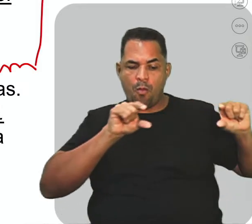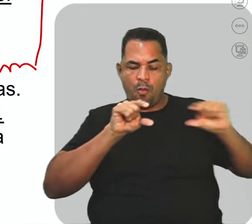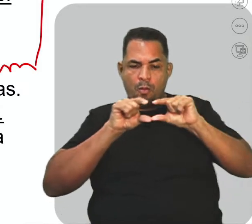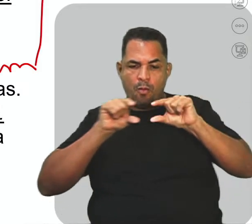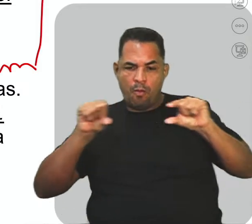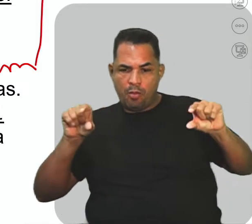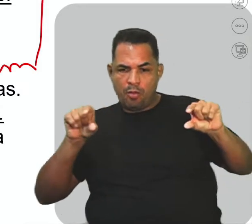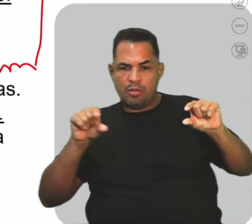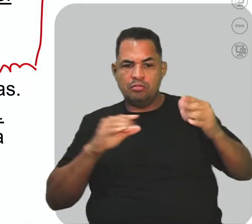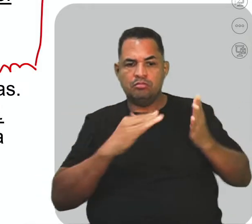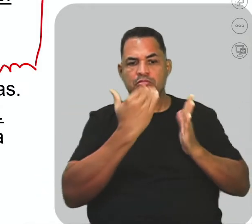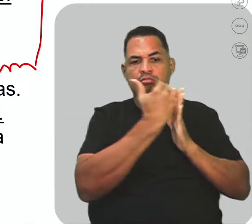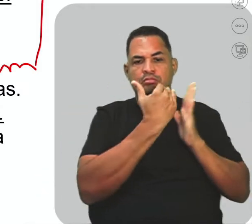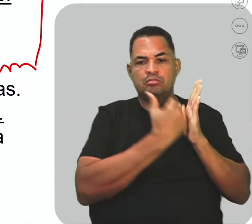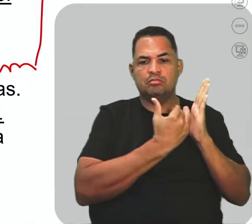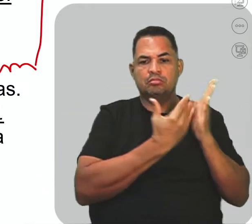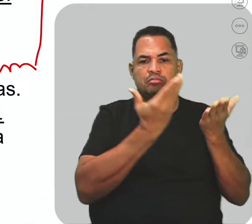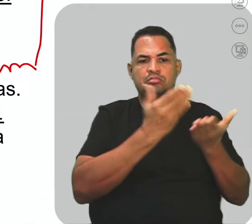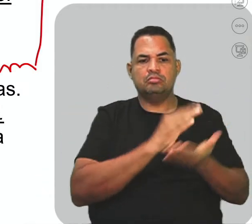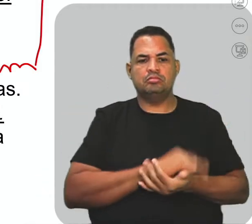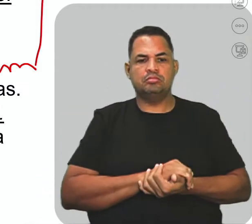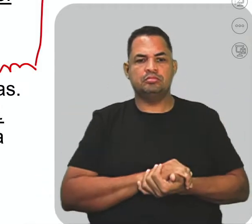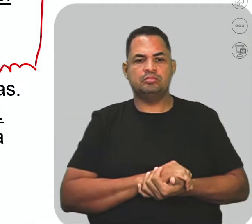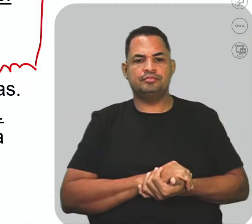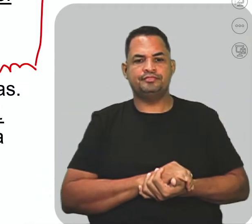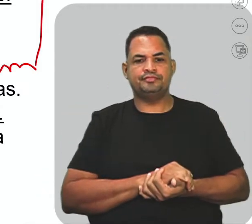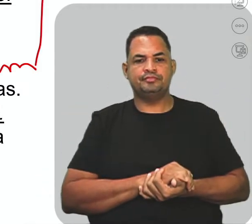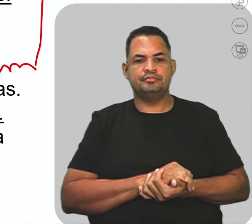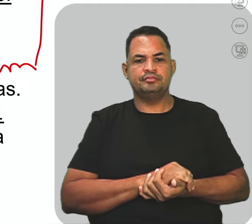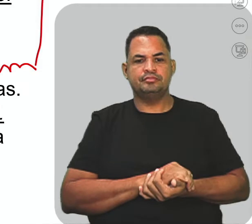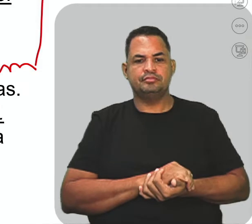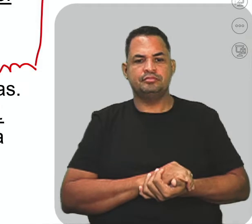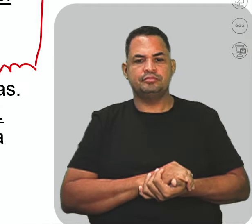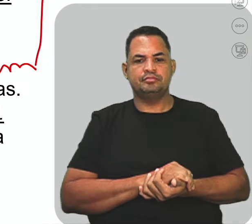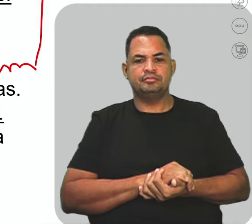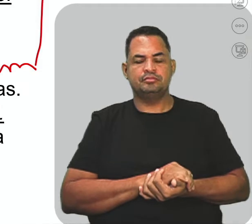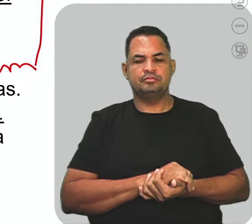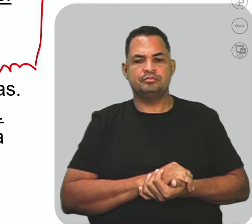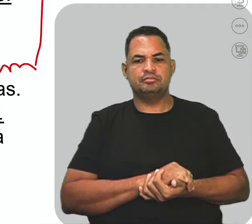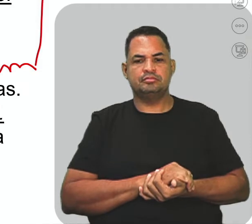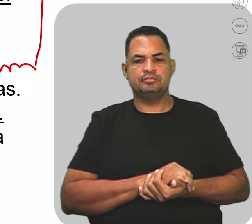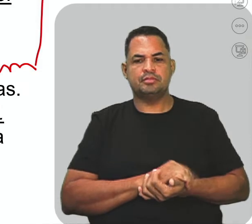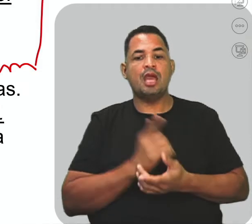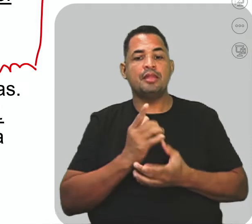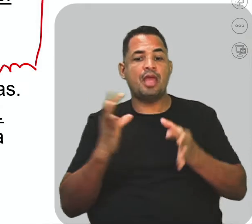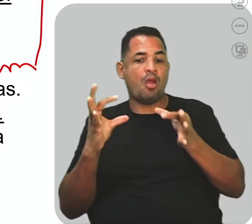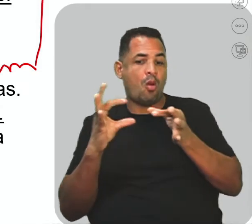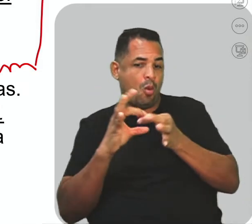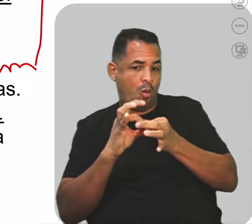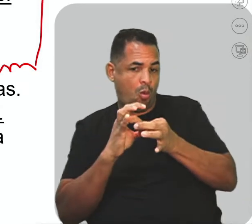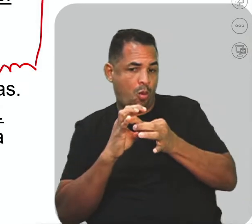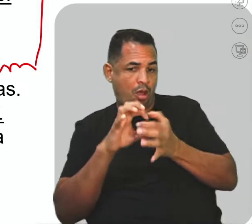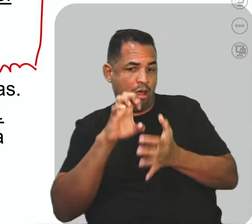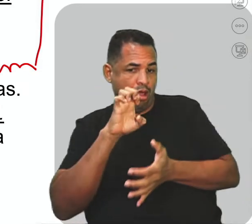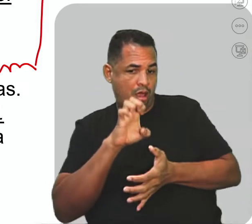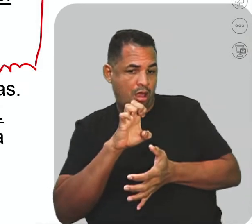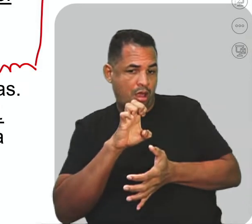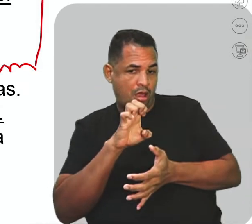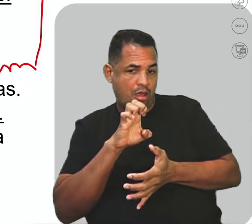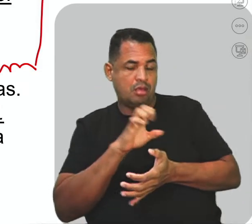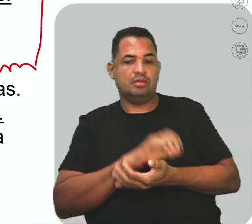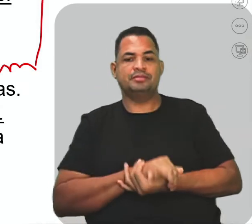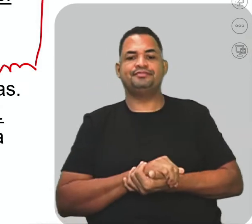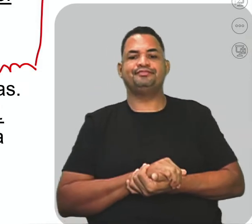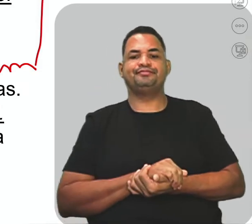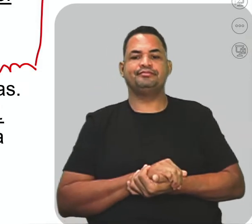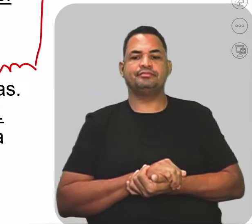dessa oração. E essa oração ela foi construída, olha só, por conjunção. A conjunção e, né? Uma